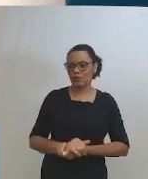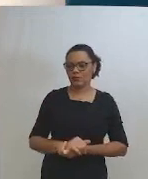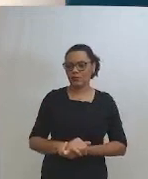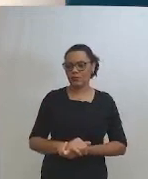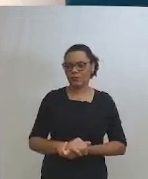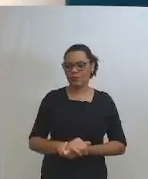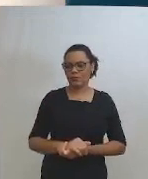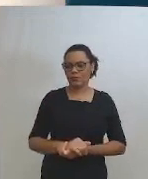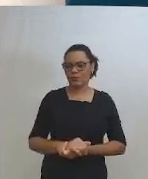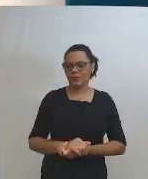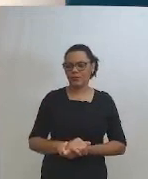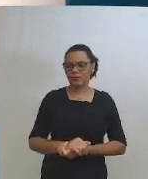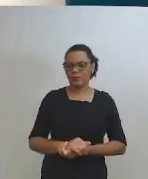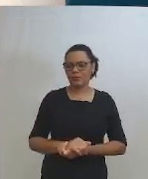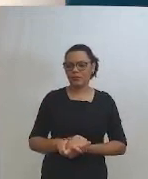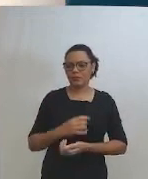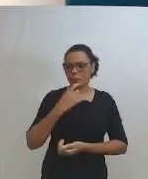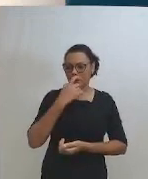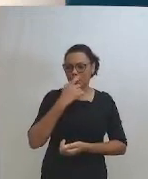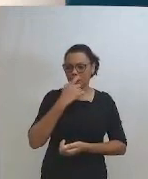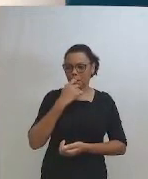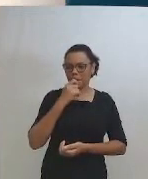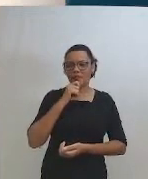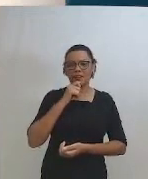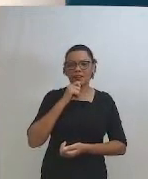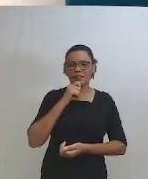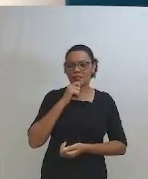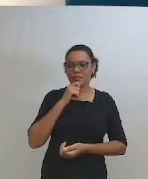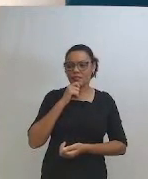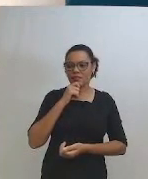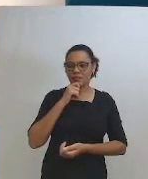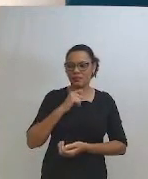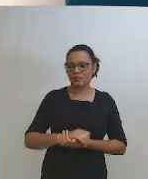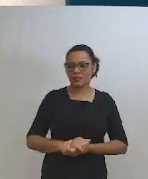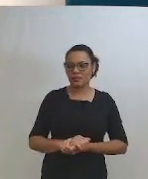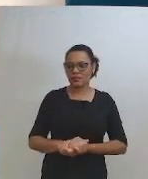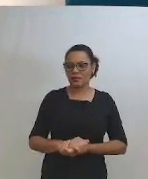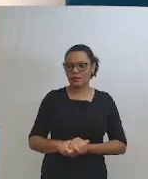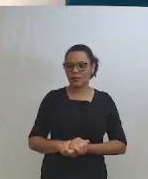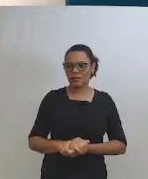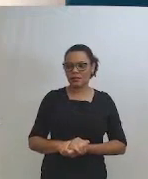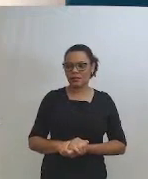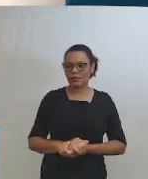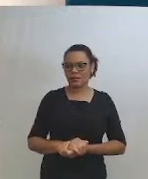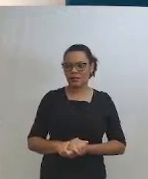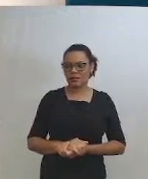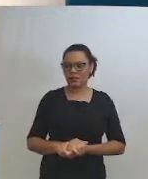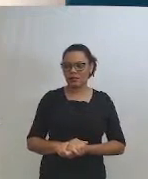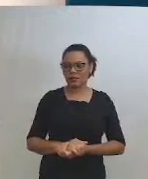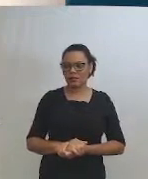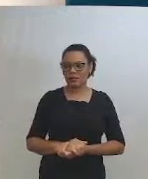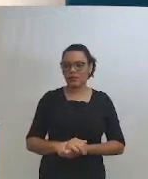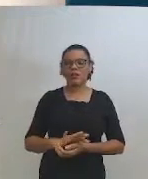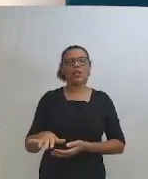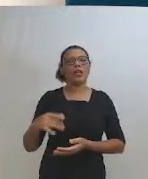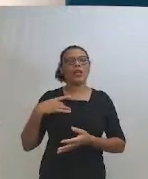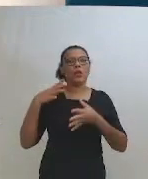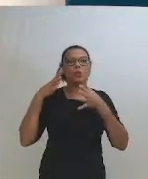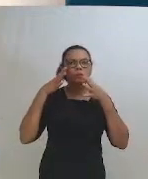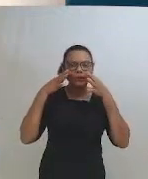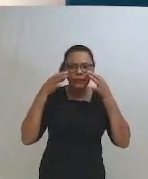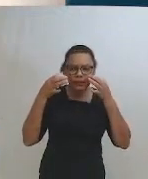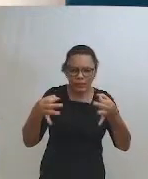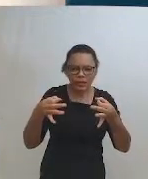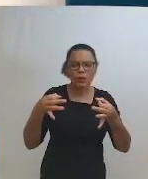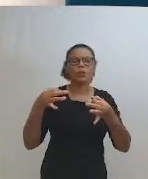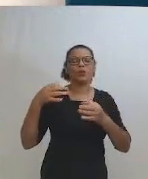Aqui eu estou sem a conexão com os autos de Vossa Excelência, mas ouvi atentamente o nobre advogado, já tinha